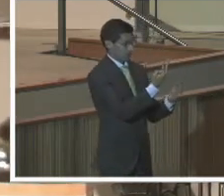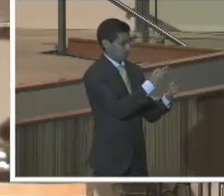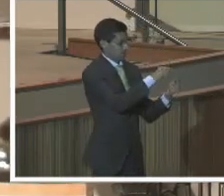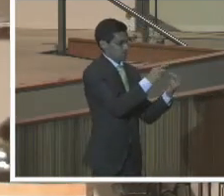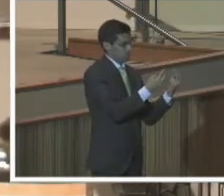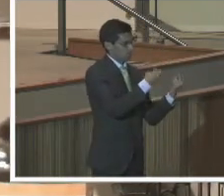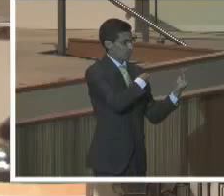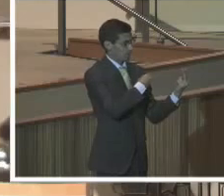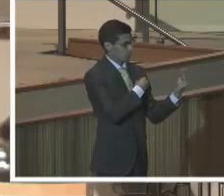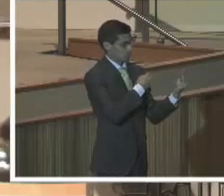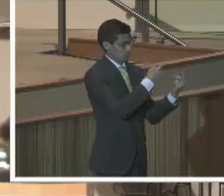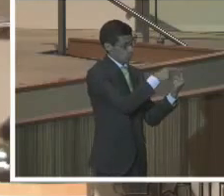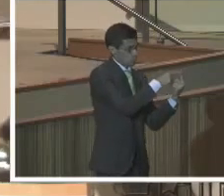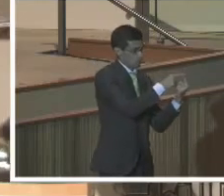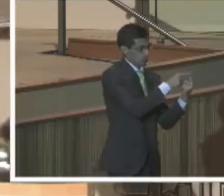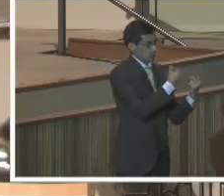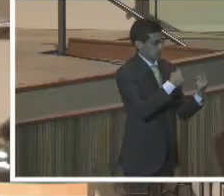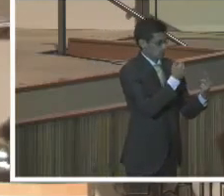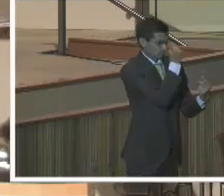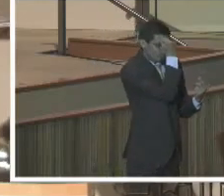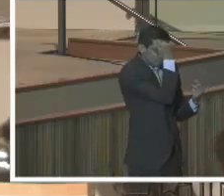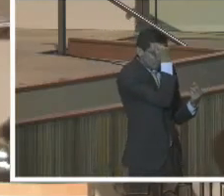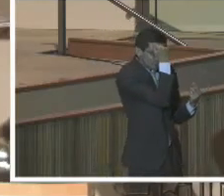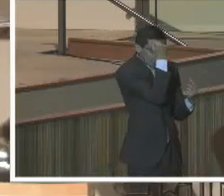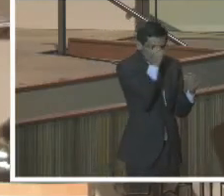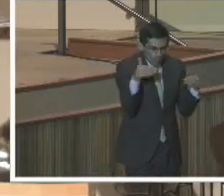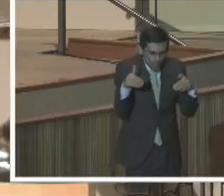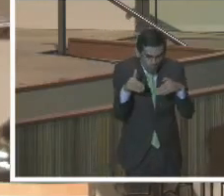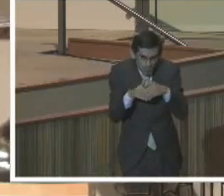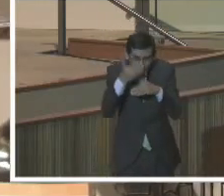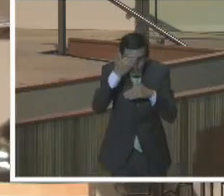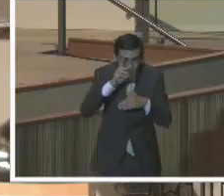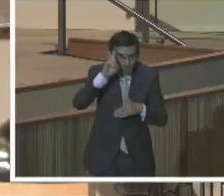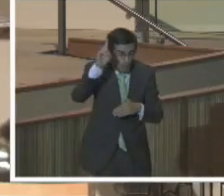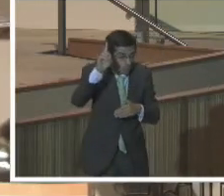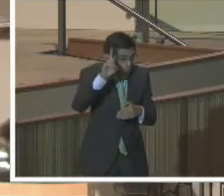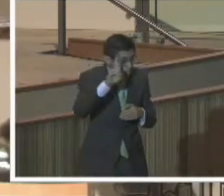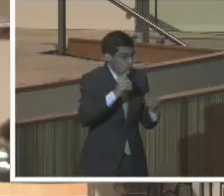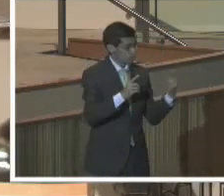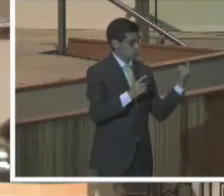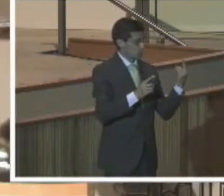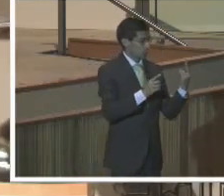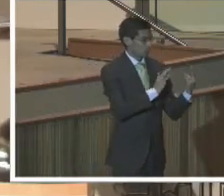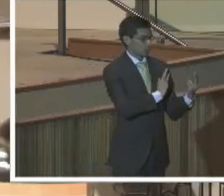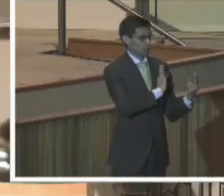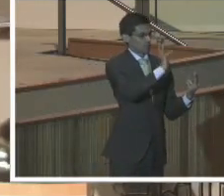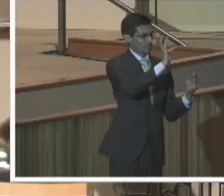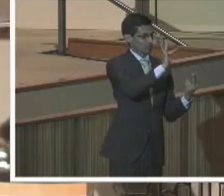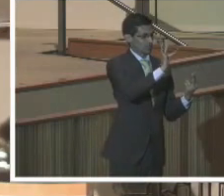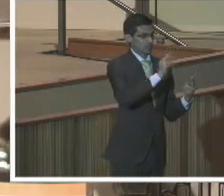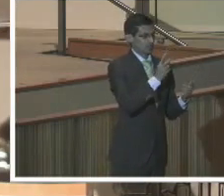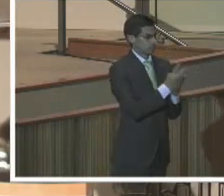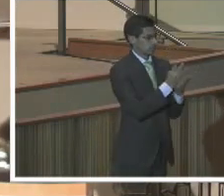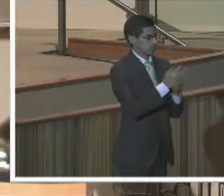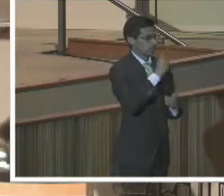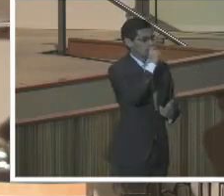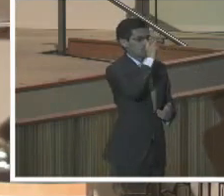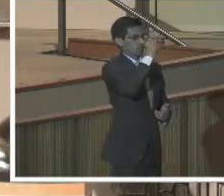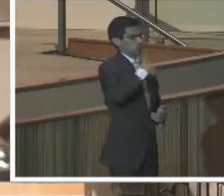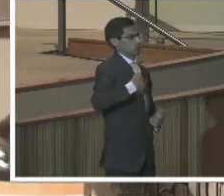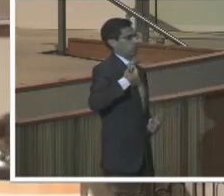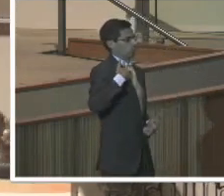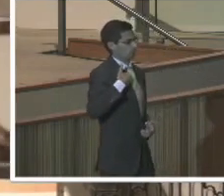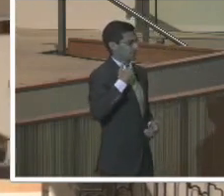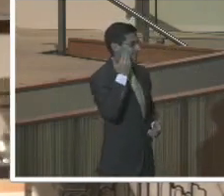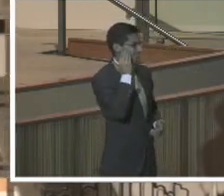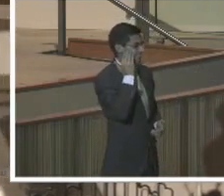próprios pastores. E esses eram representados pelos escribas e pelos fariseus. E hoje pela manhã a